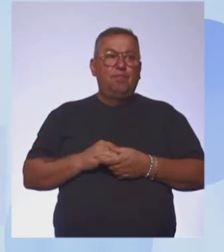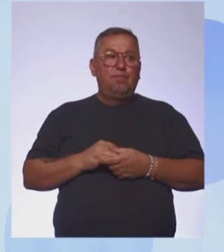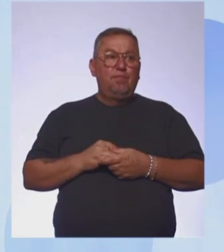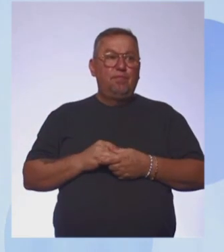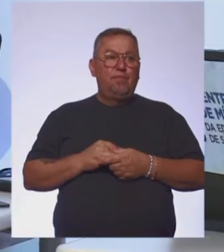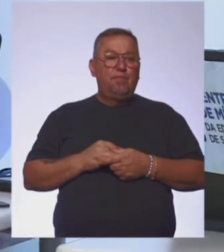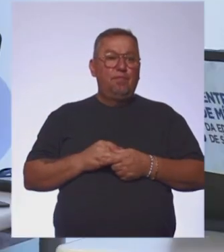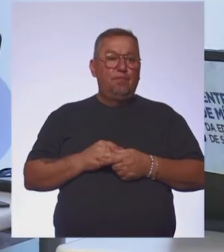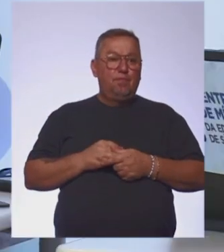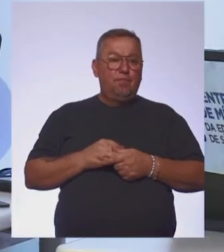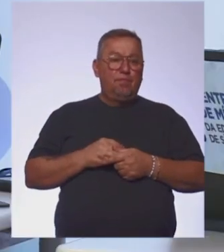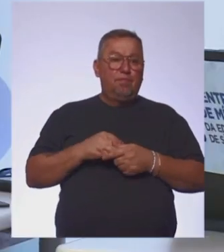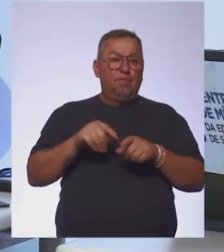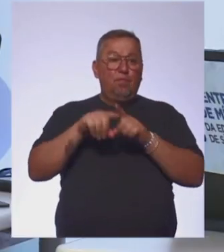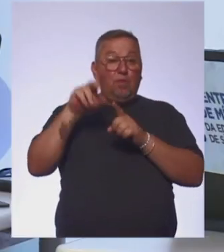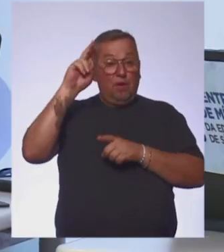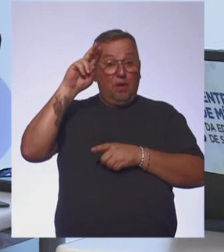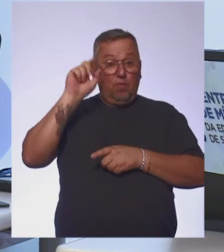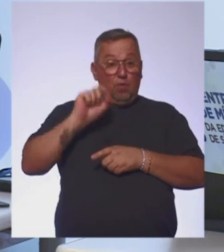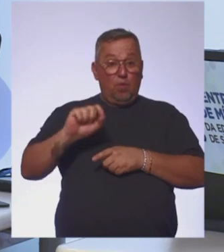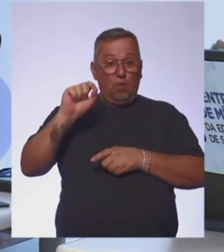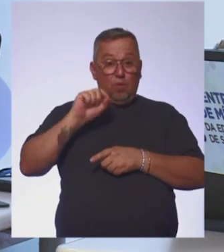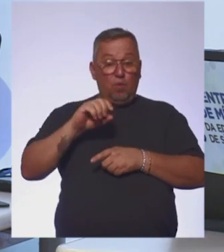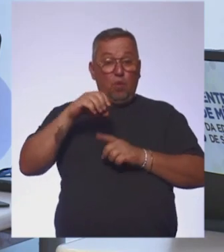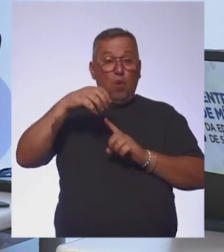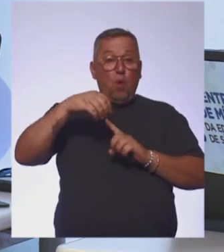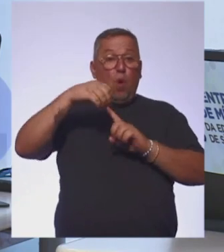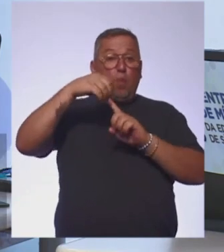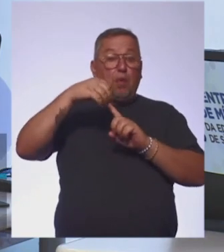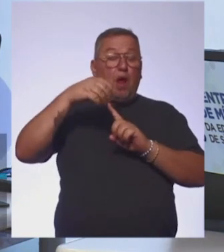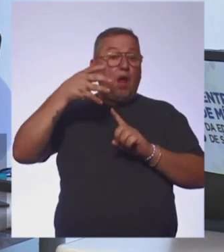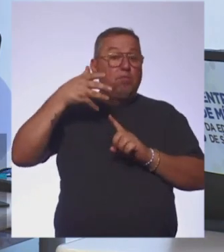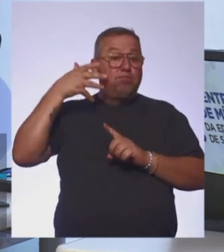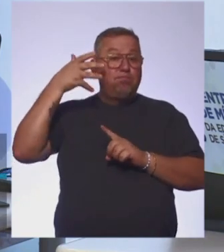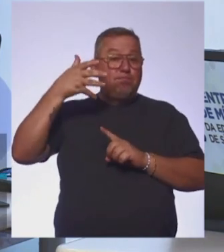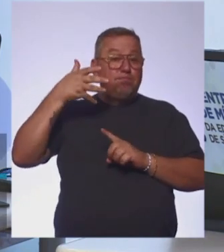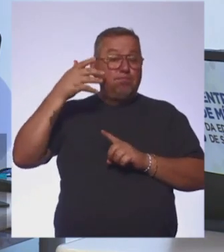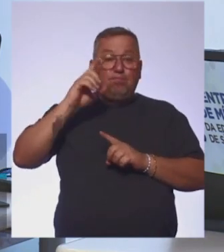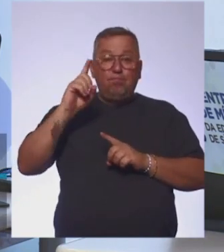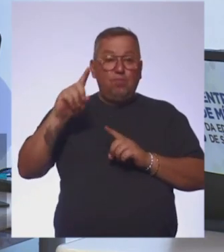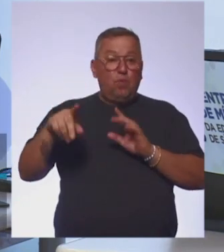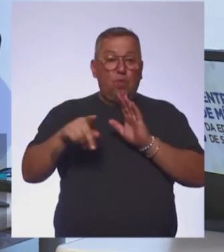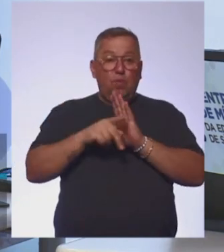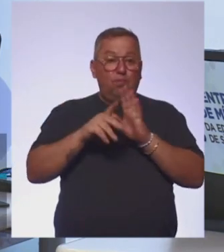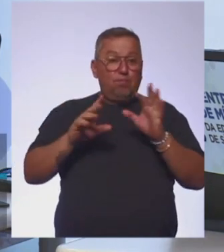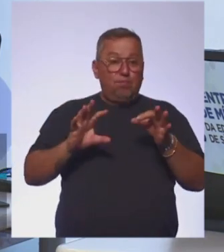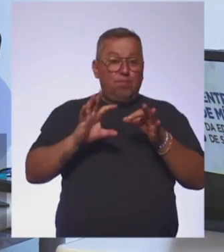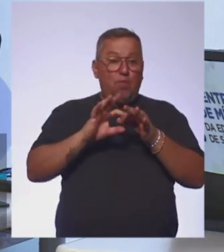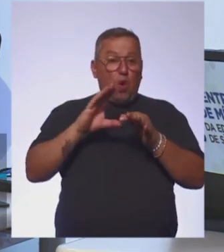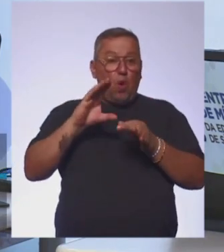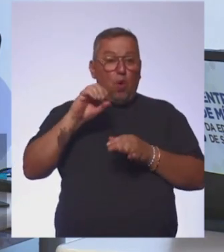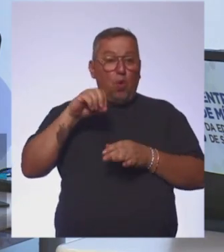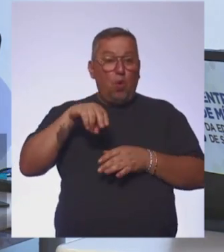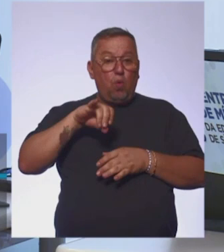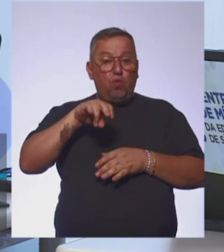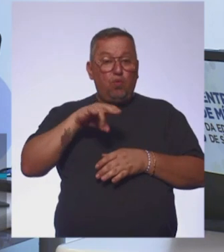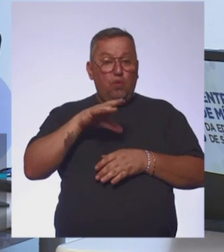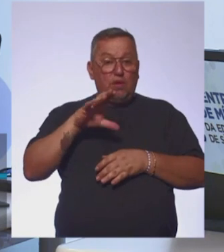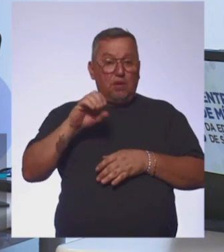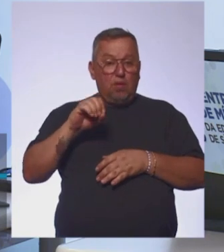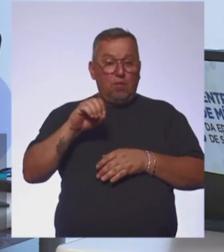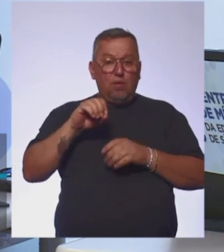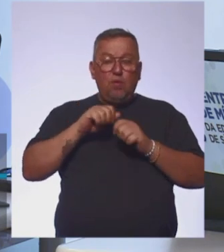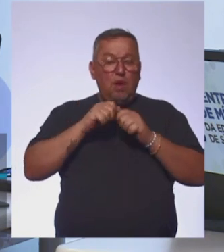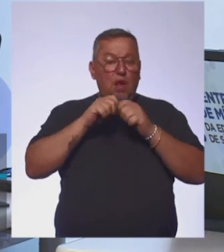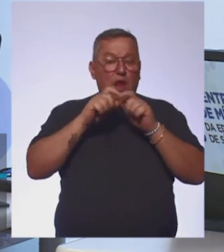Posso reforçar? Pode. Então, lembrando que é o seguinte, o operador discursivo, não necessariamente ele vai ser uma conjunção. Ele não é uma classe